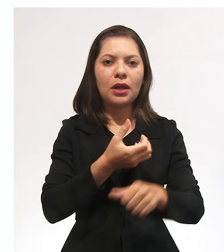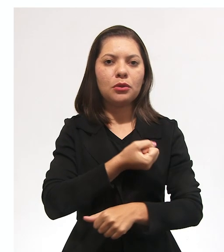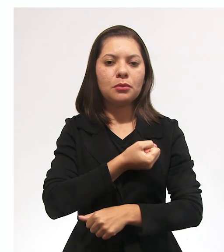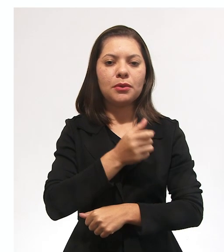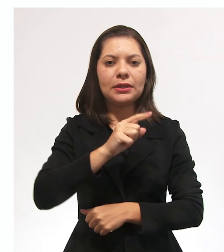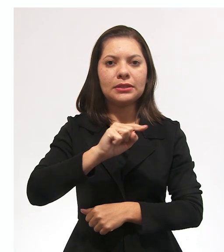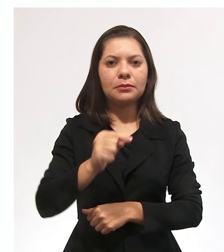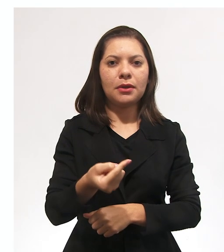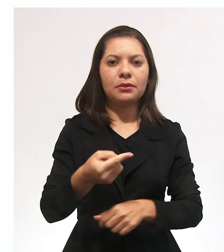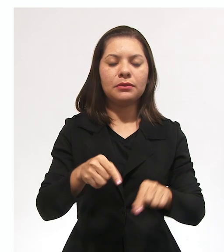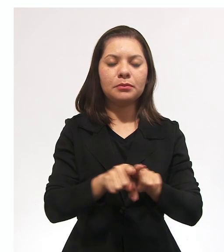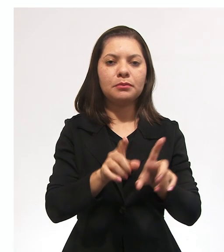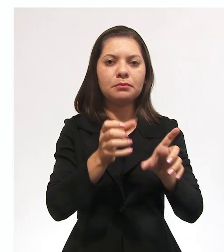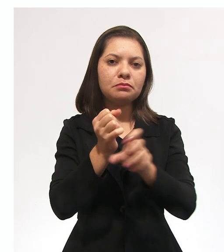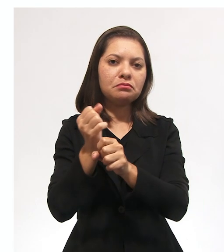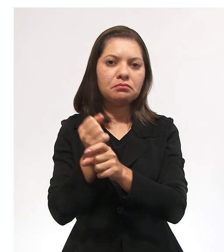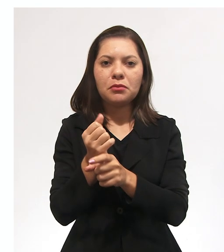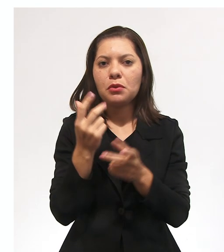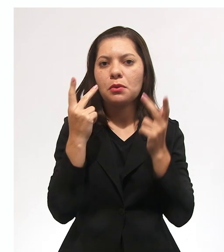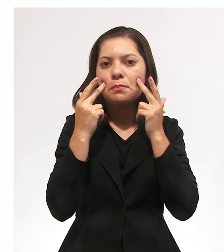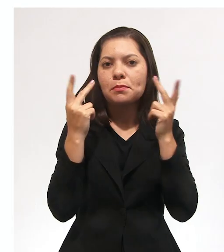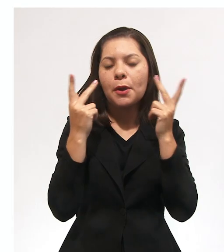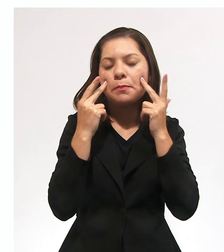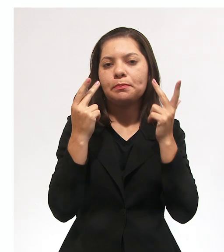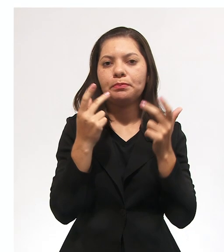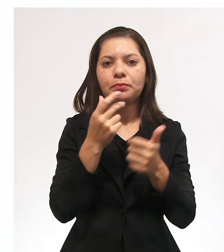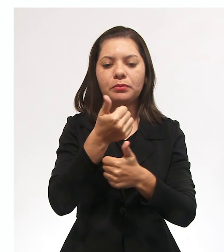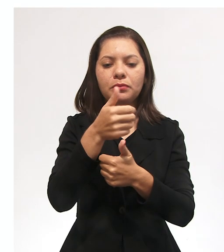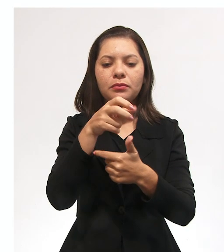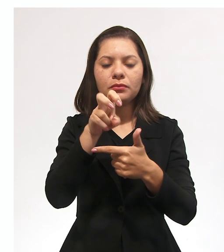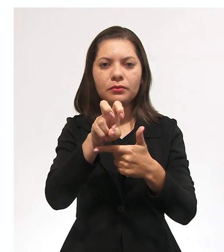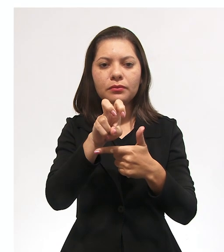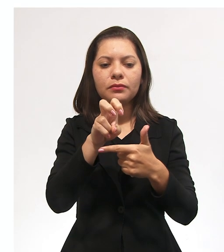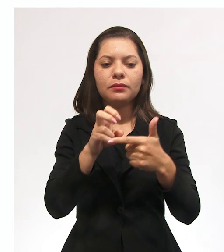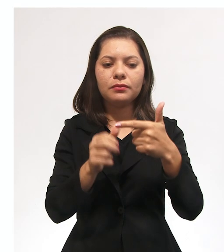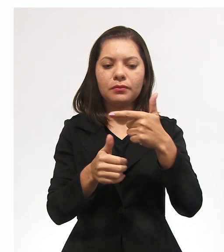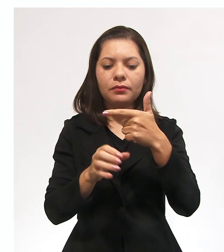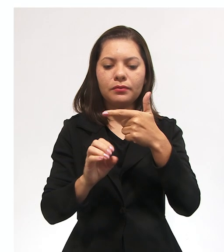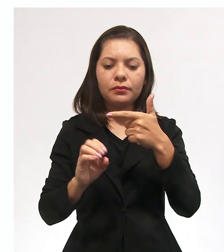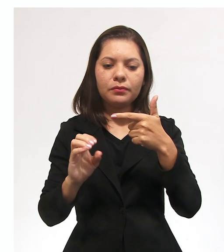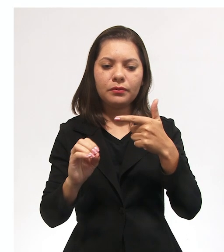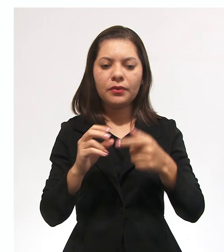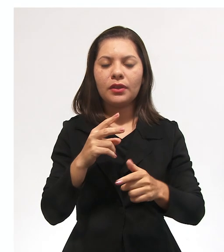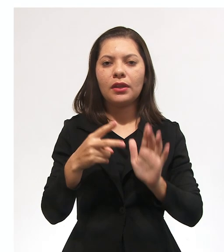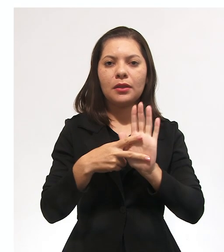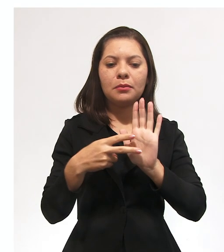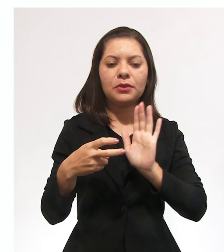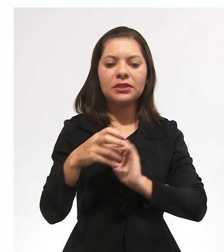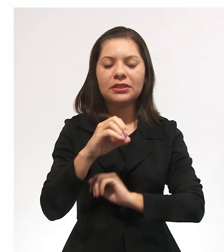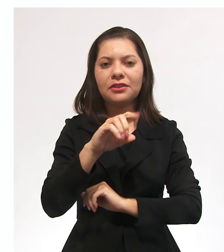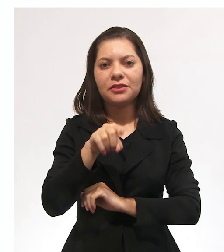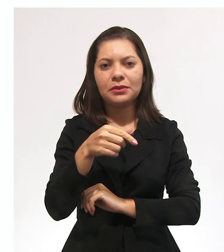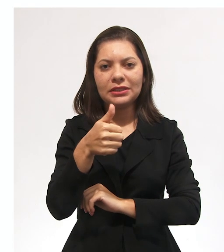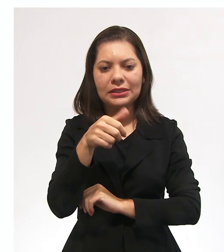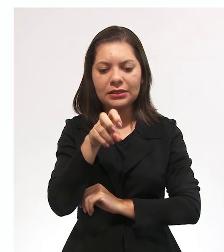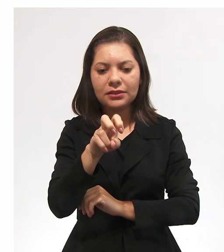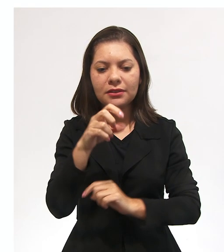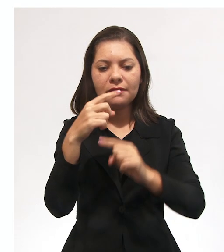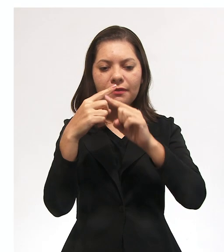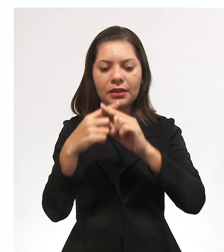e fazer a multiplicação normalmente. Então, 15 dividido por 100 é 0,15. 0,15 vezes